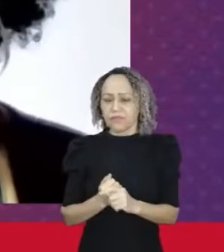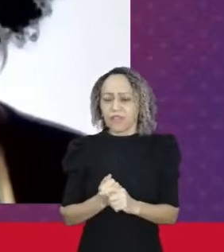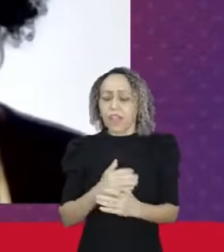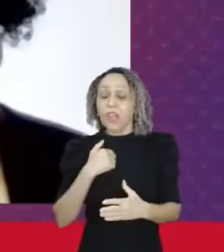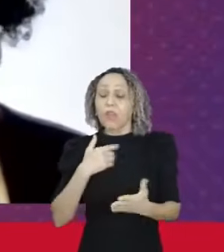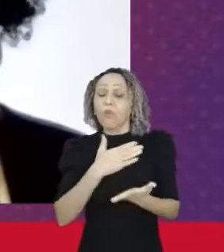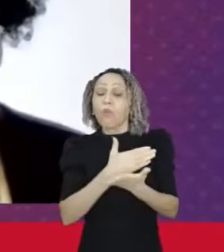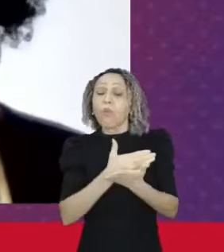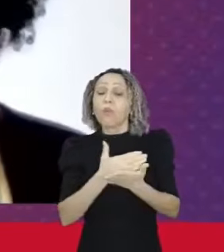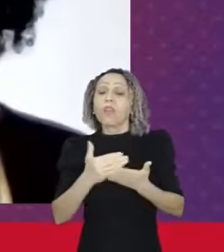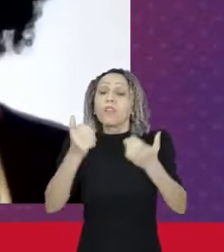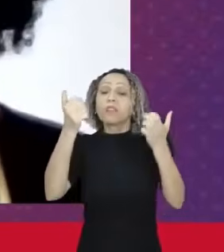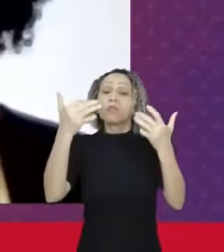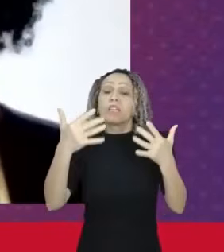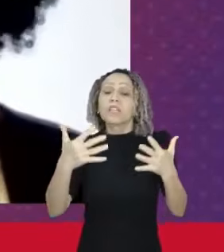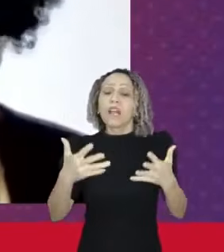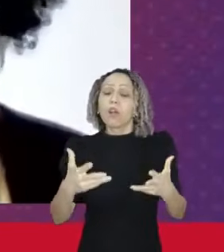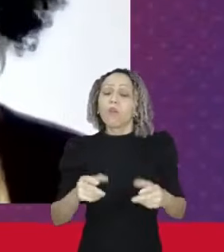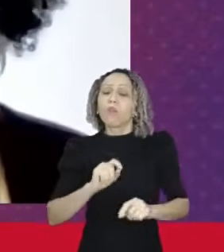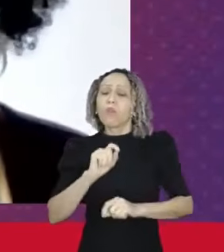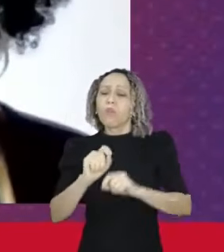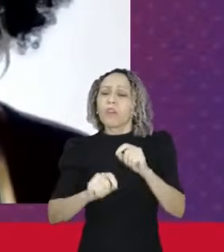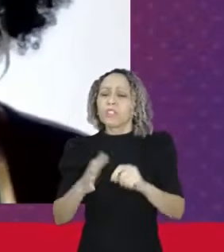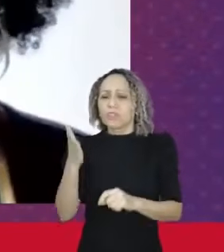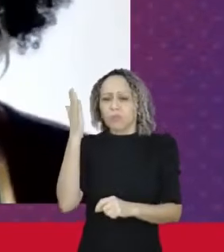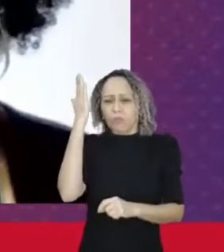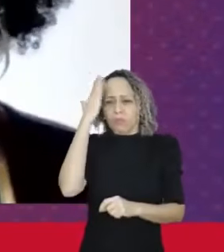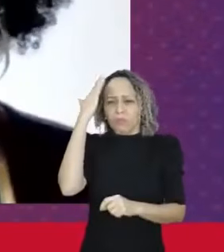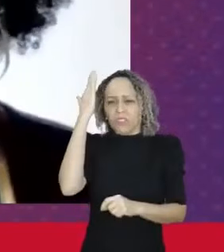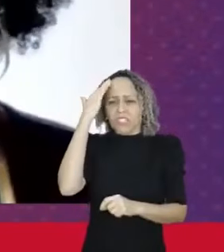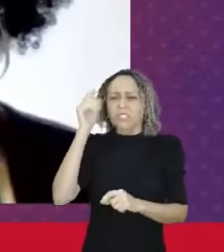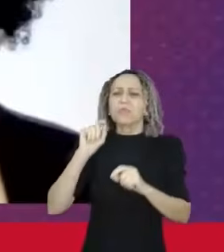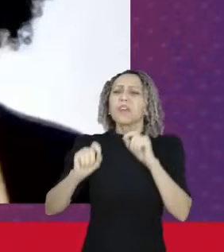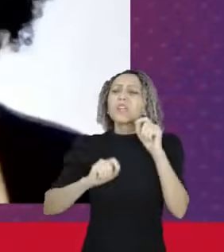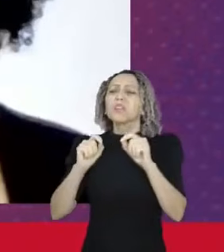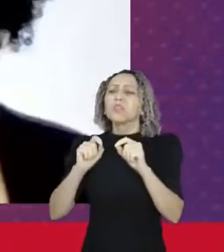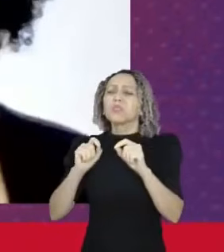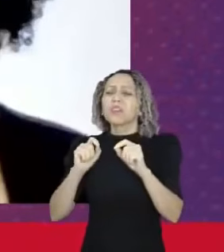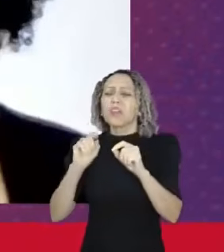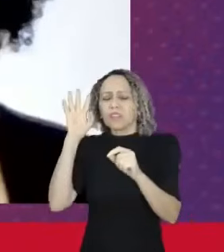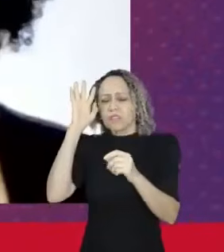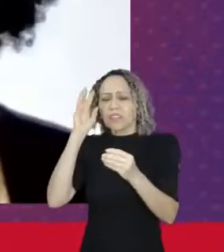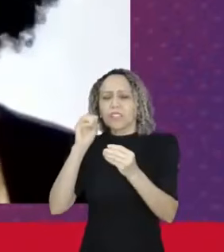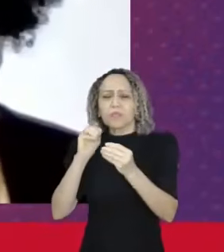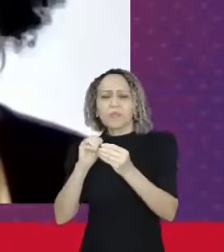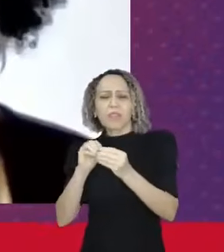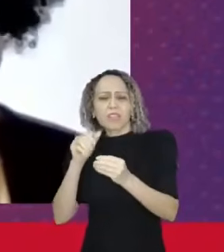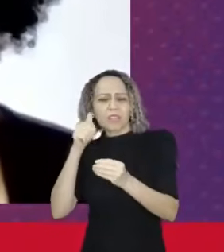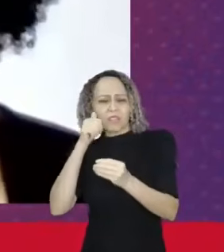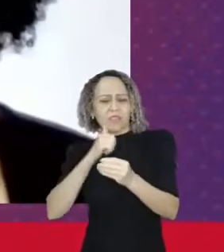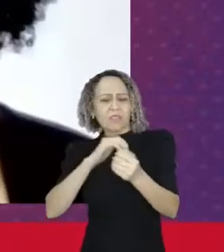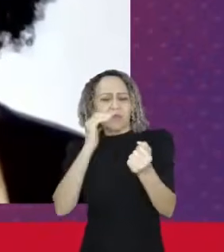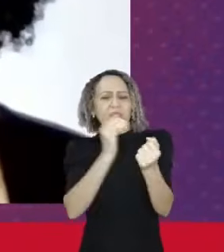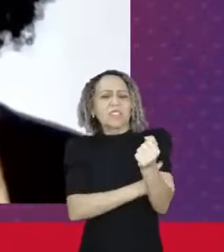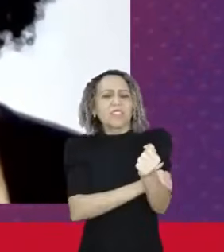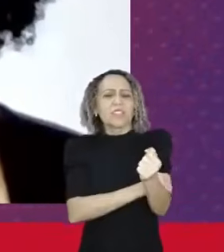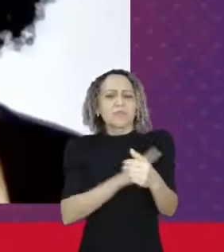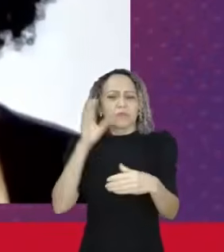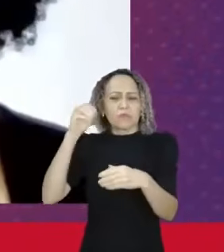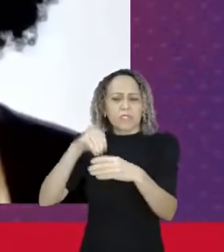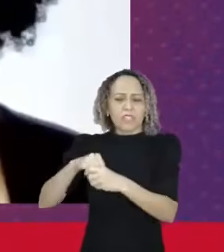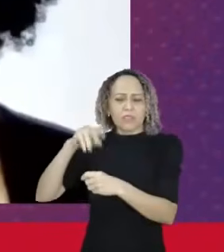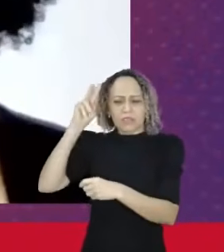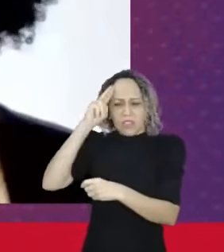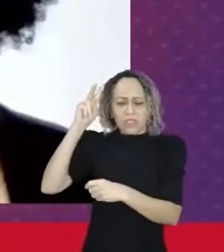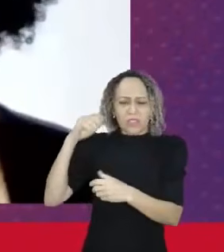começo falando um pouco de uma interpretação do feminismo, não é uma interpretação histórica do feminismo,